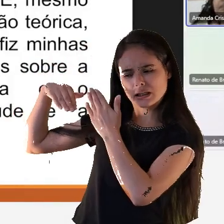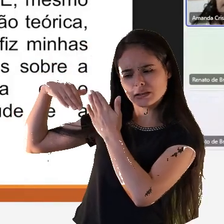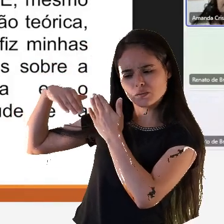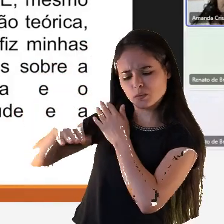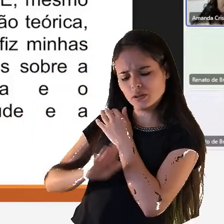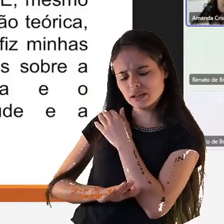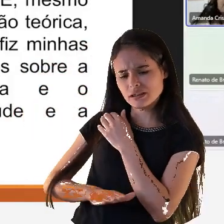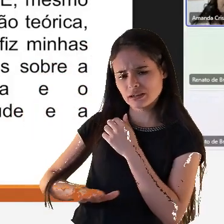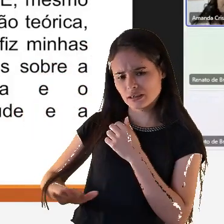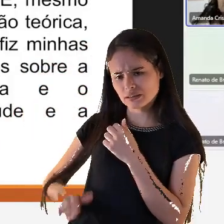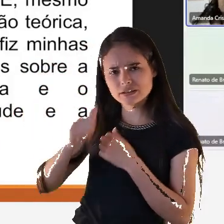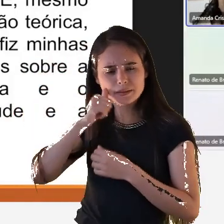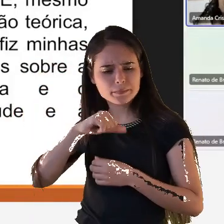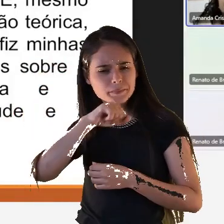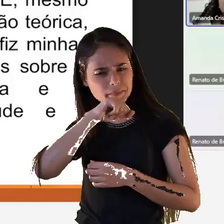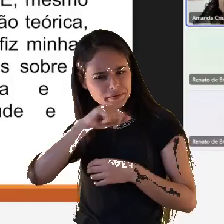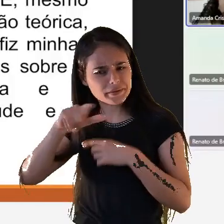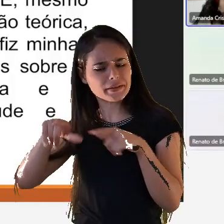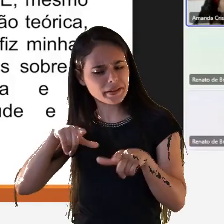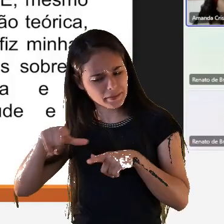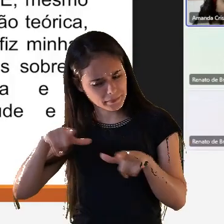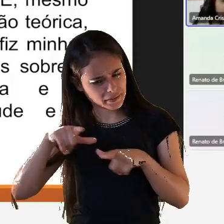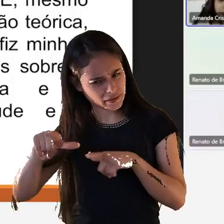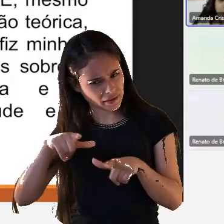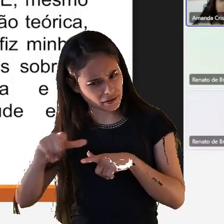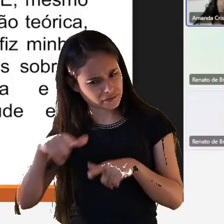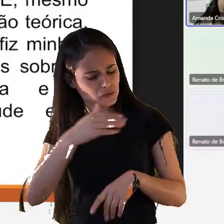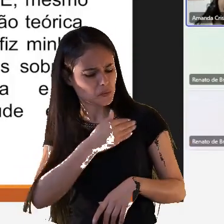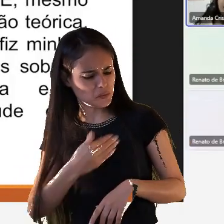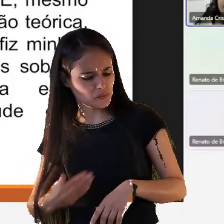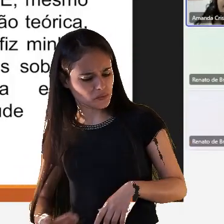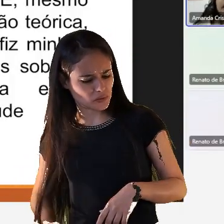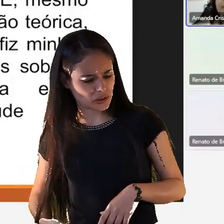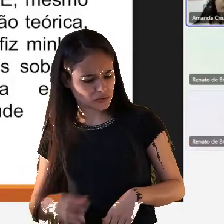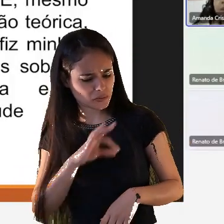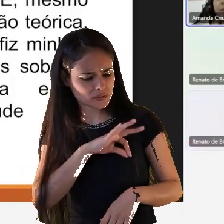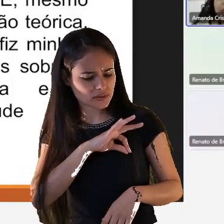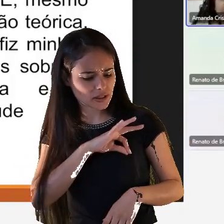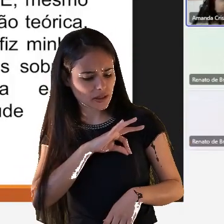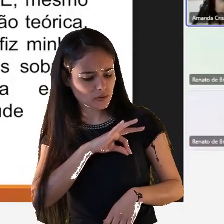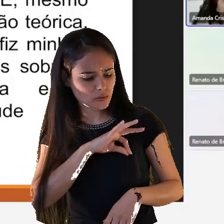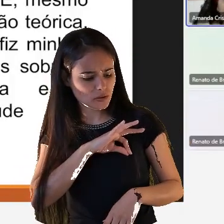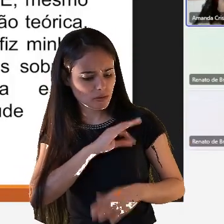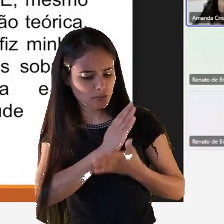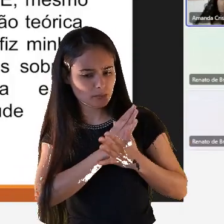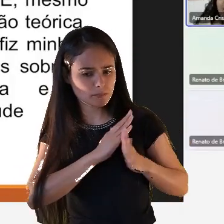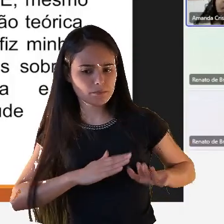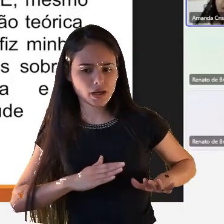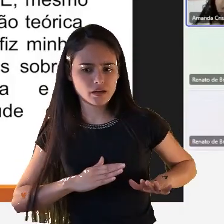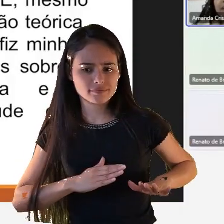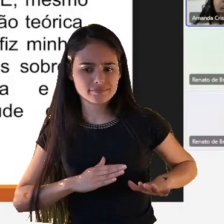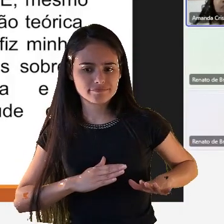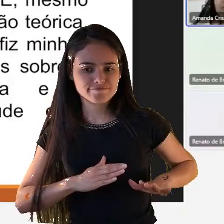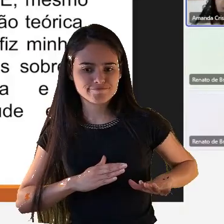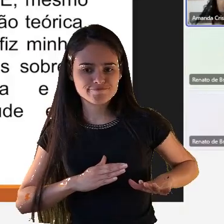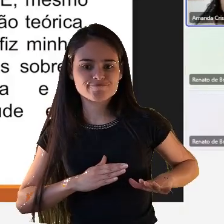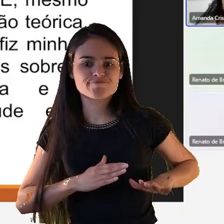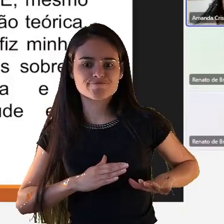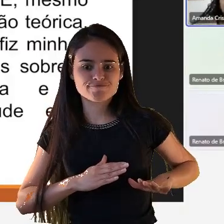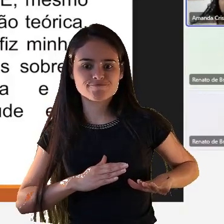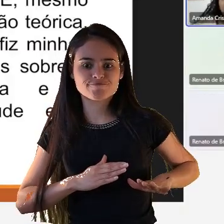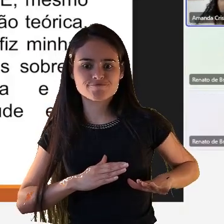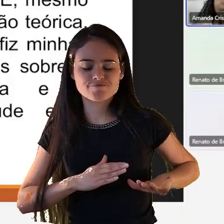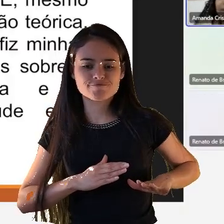greve e do governo ter realmente cortado o salário naquela época, quando eu era criança, da gente receber ajuda